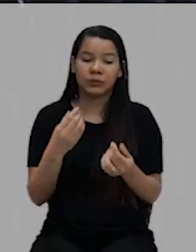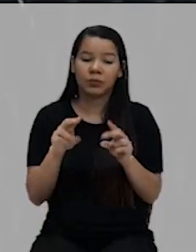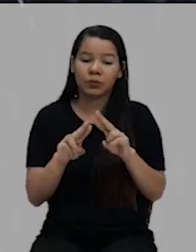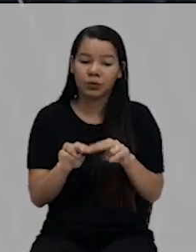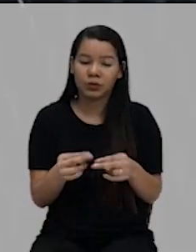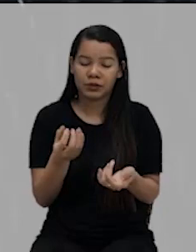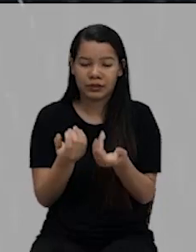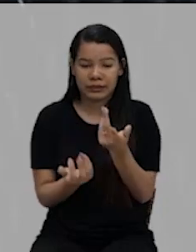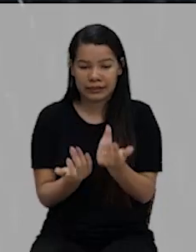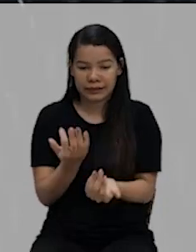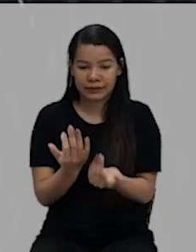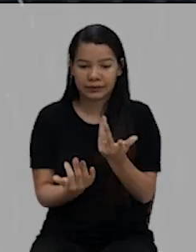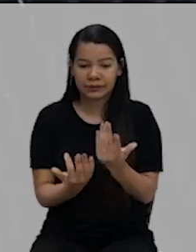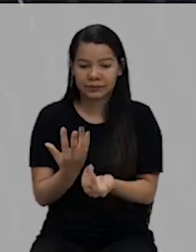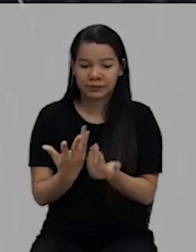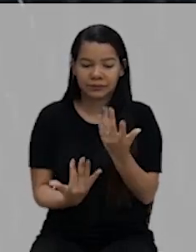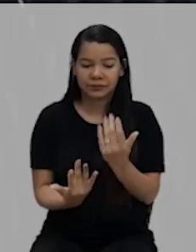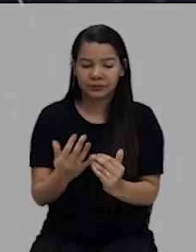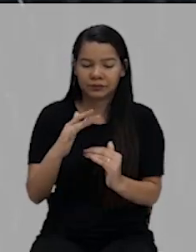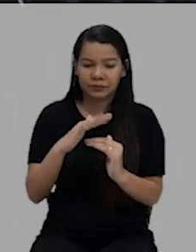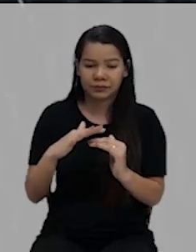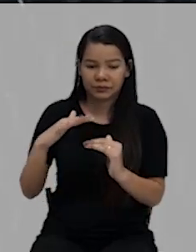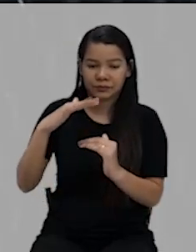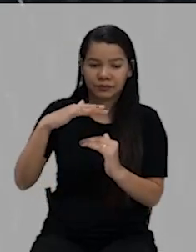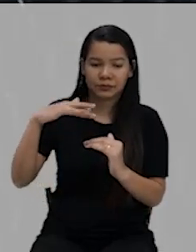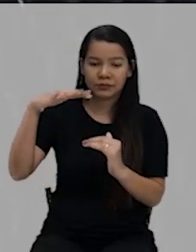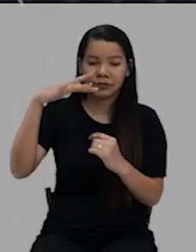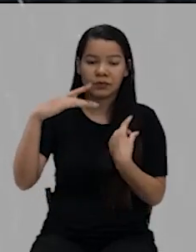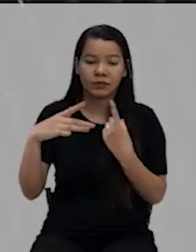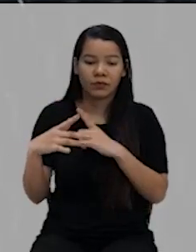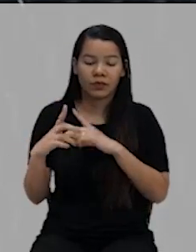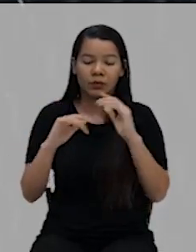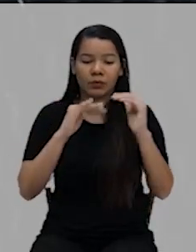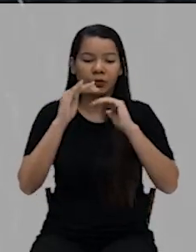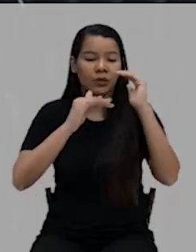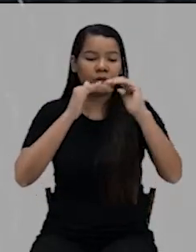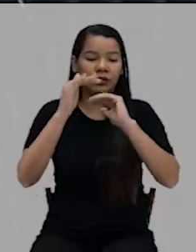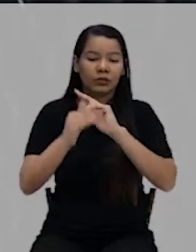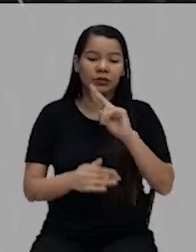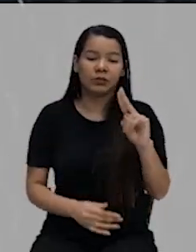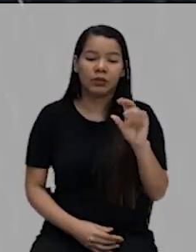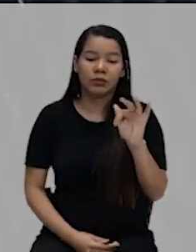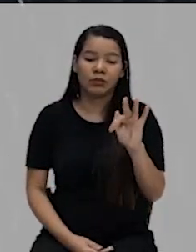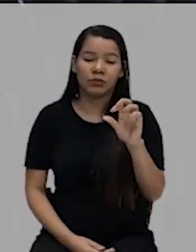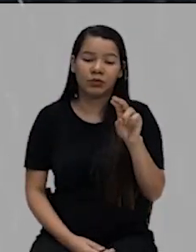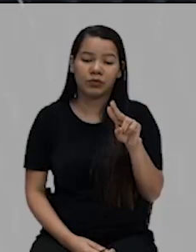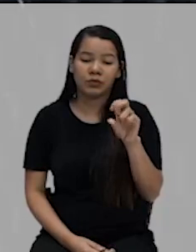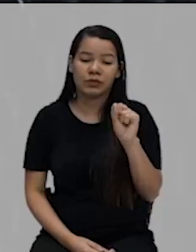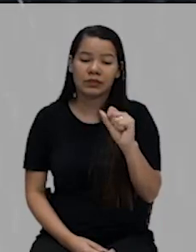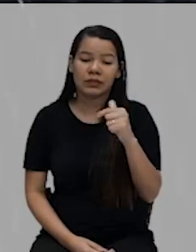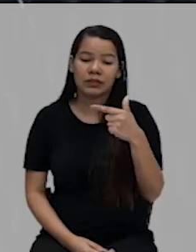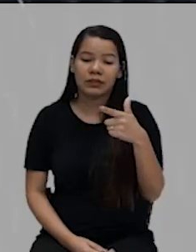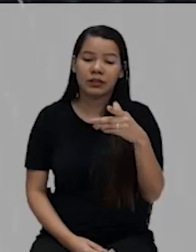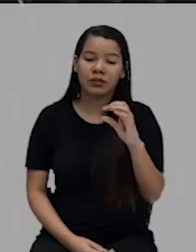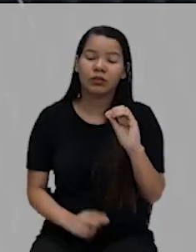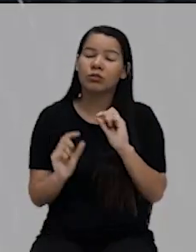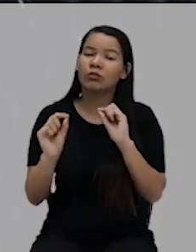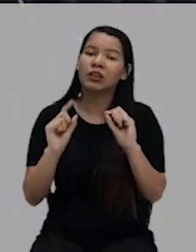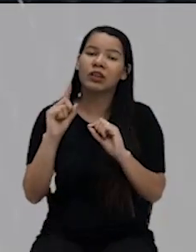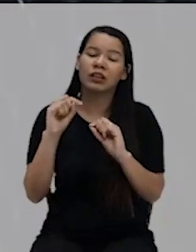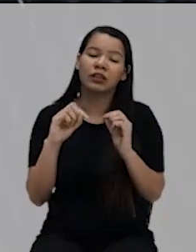à combustão, né, nós estamos tendo um processo chamado de fusão. O que é a fusão,